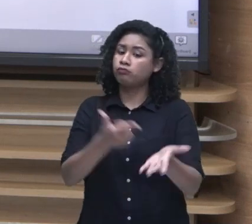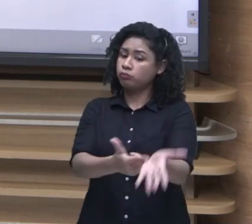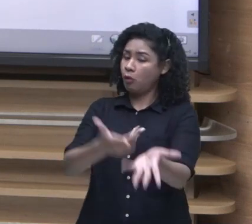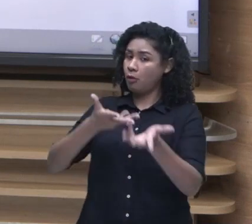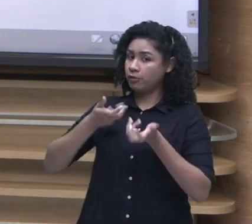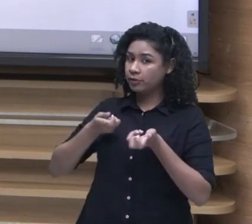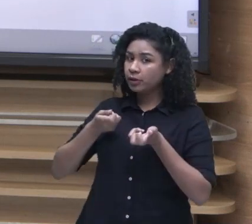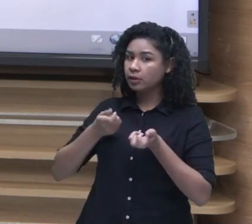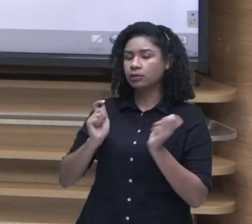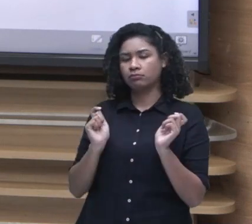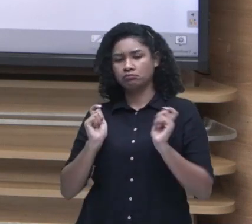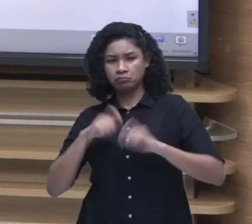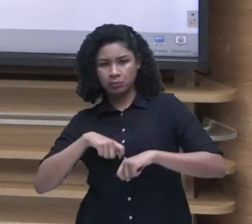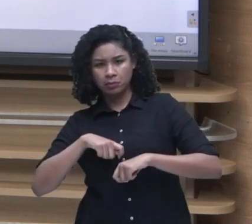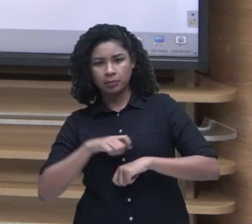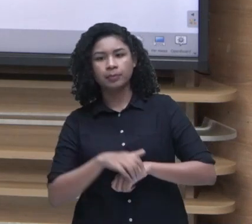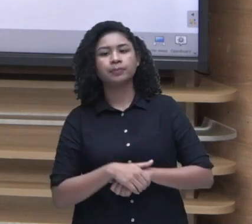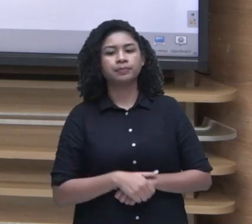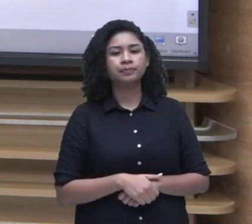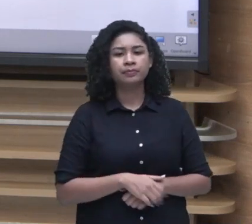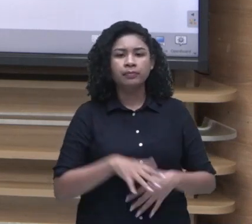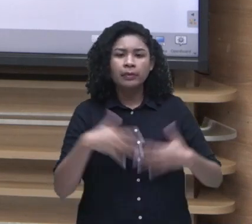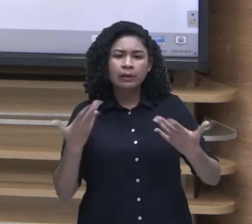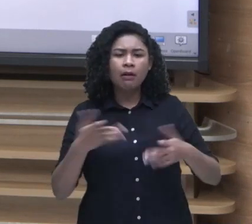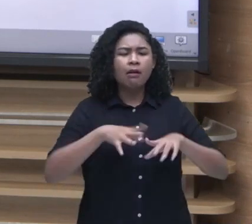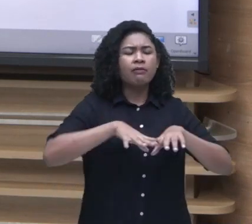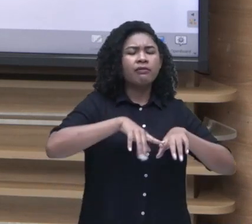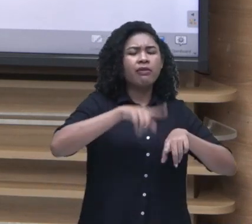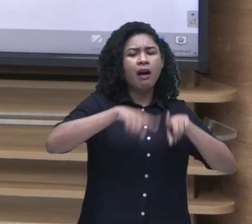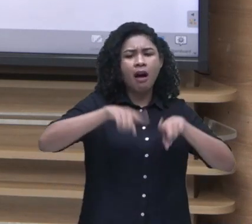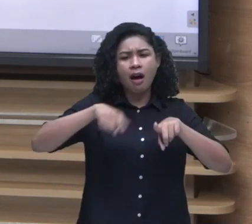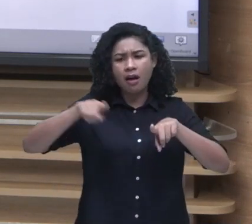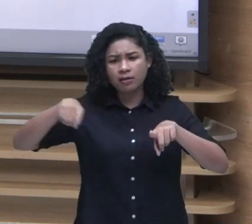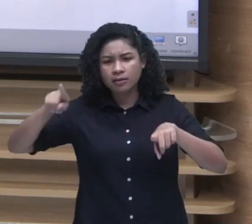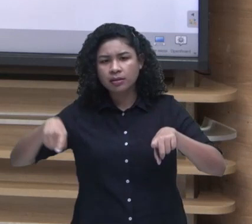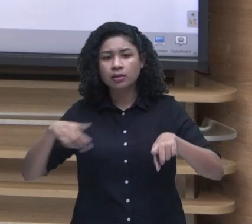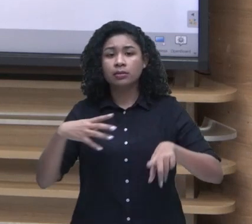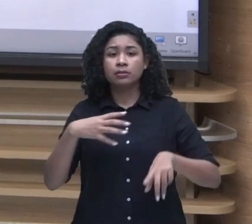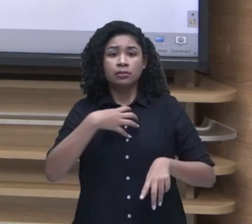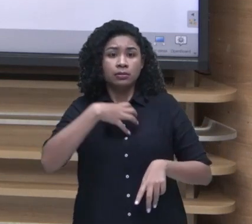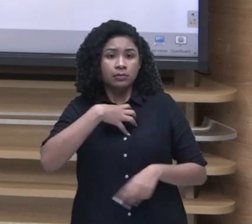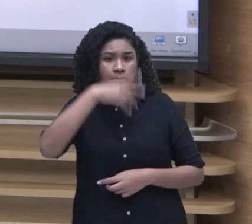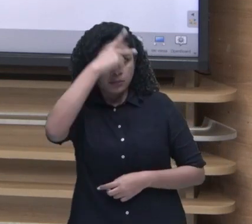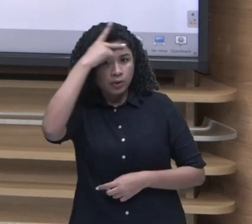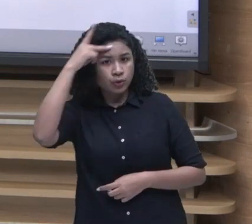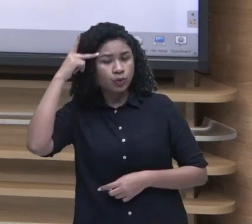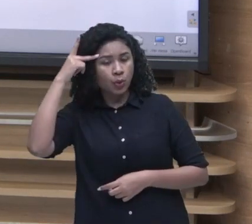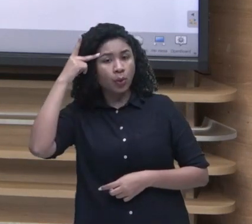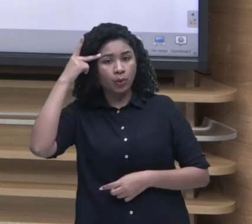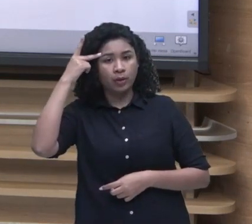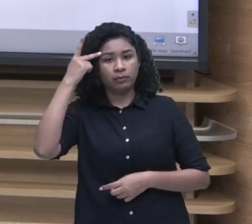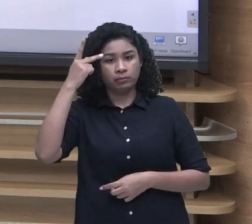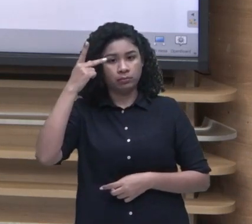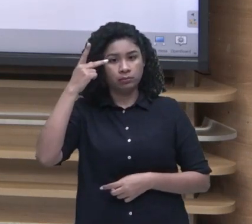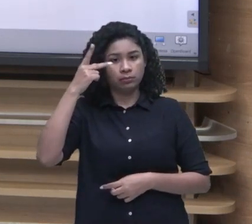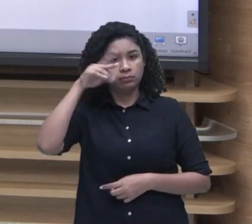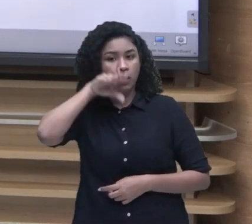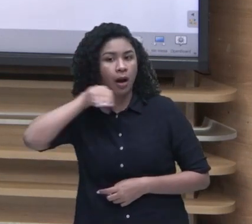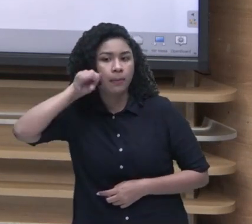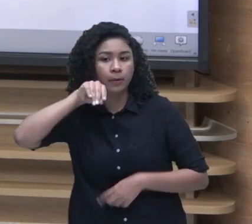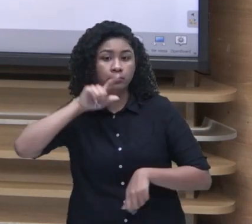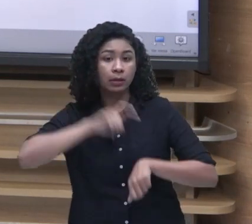Pode sugerir. Então, isso vai muito da forma de quem está pedindo, né? Mas